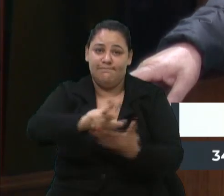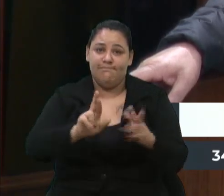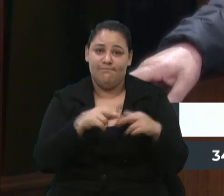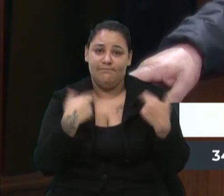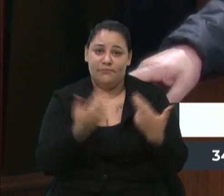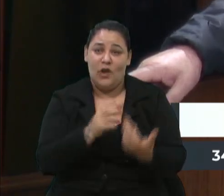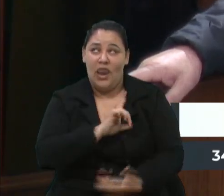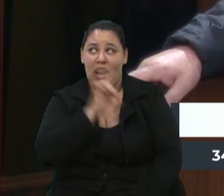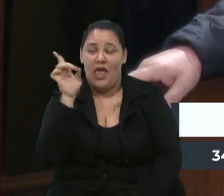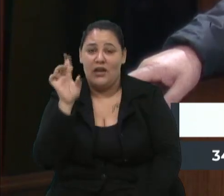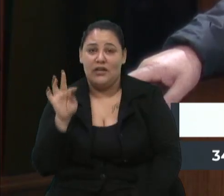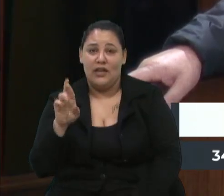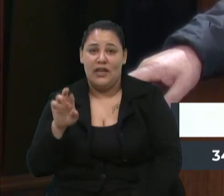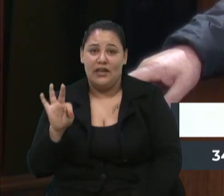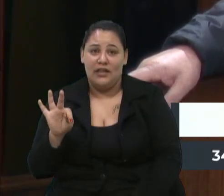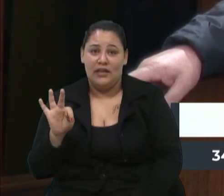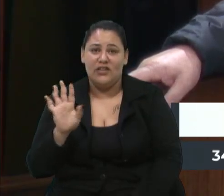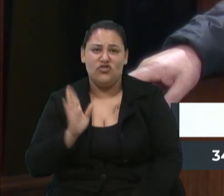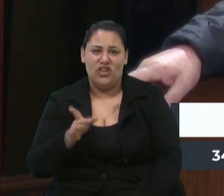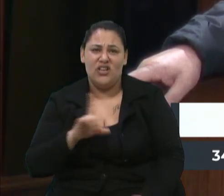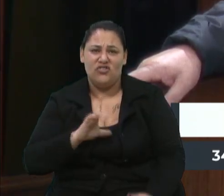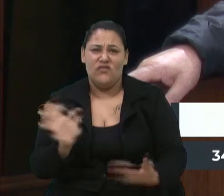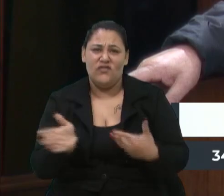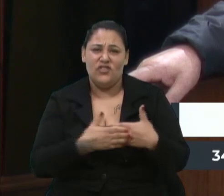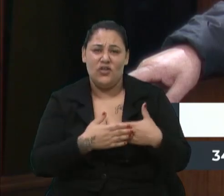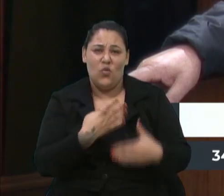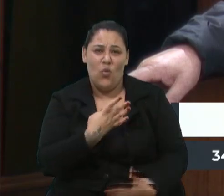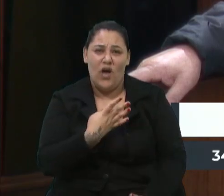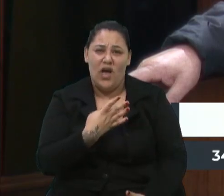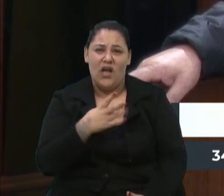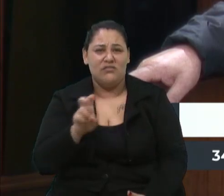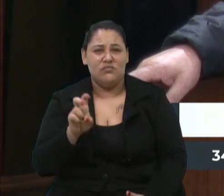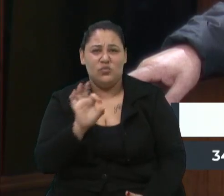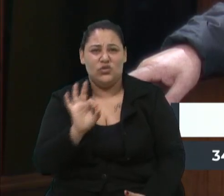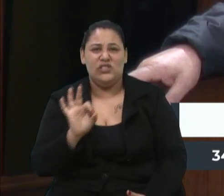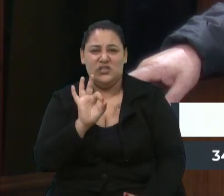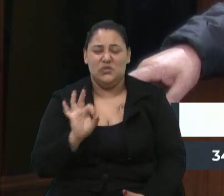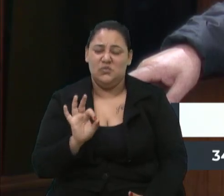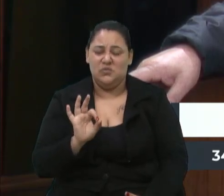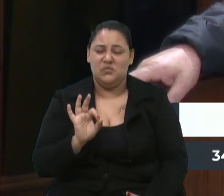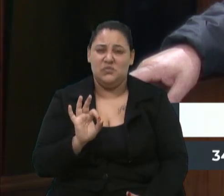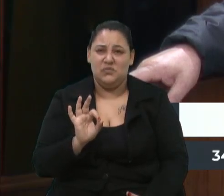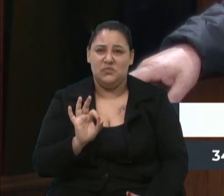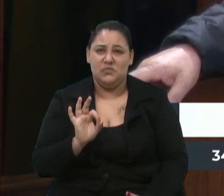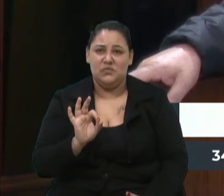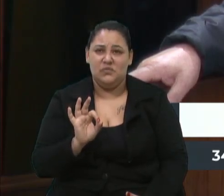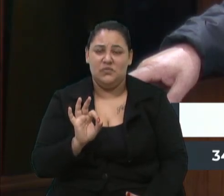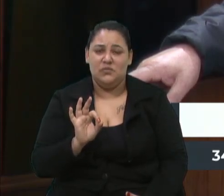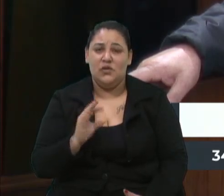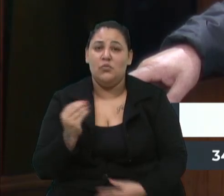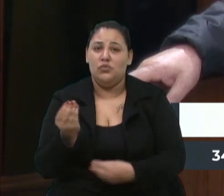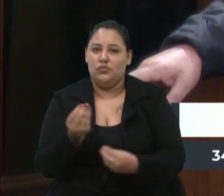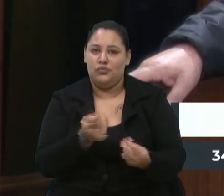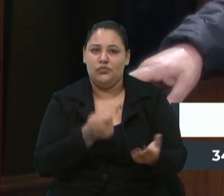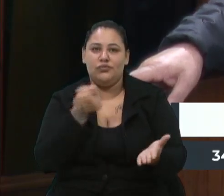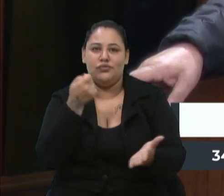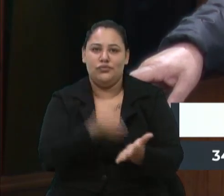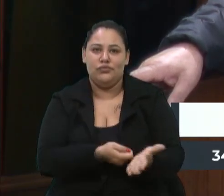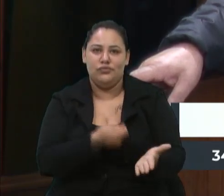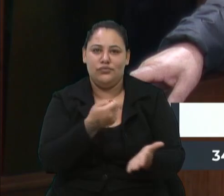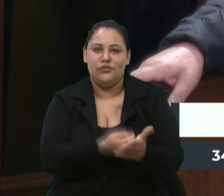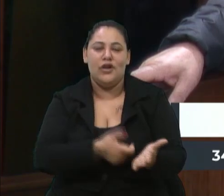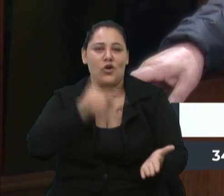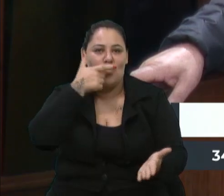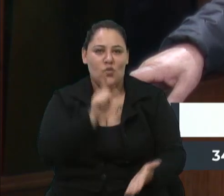tinha fechado com 5%, 4 e pouco, foi com muita luta para conseguir